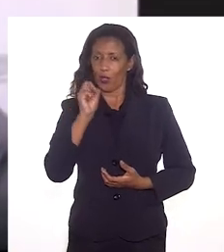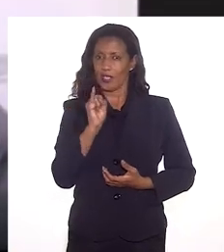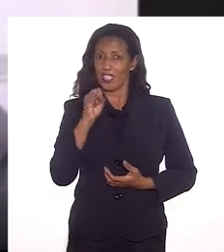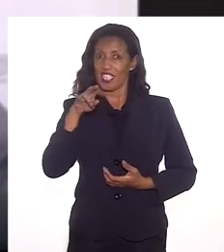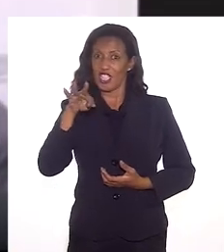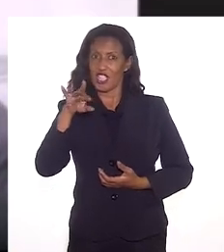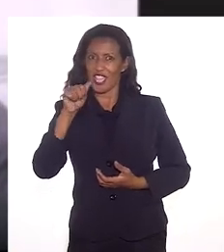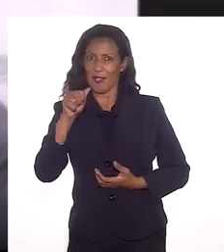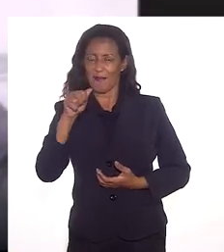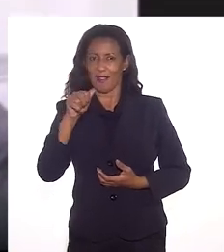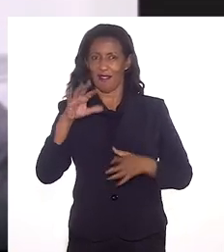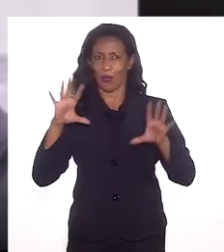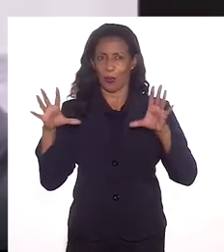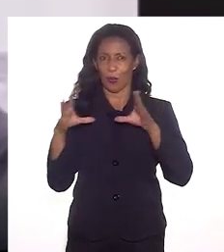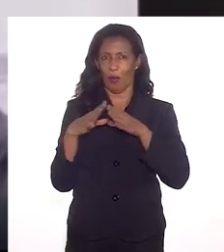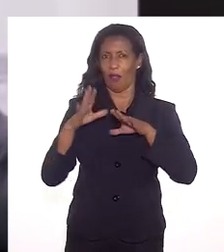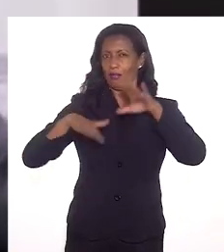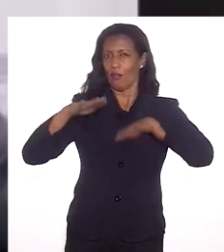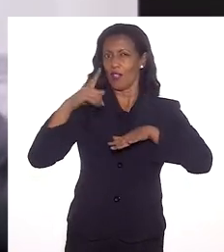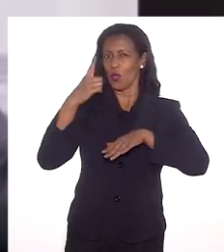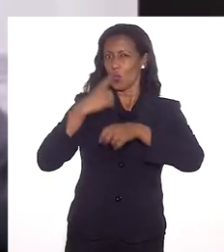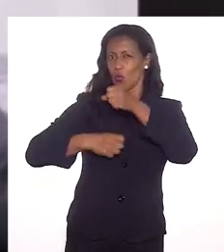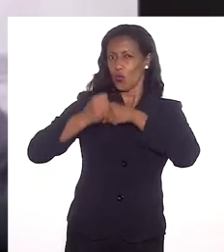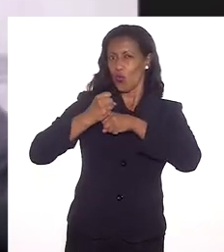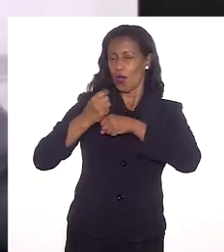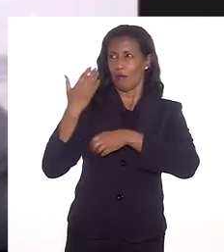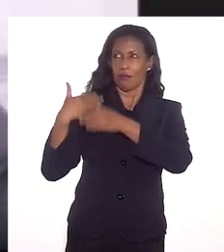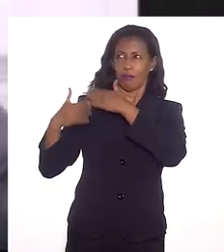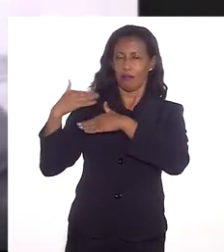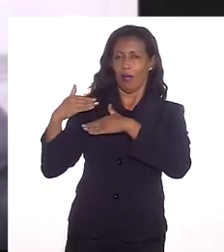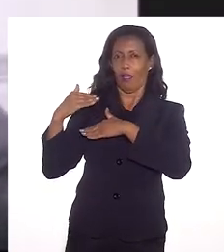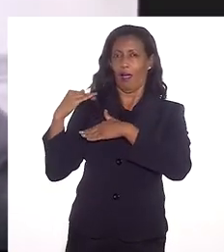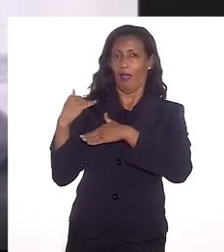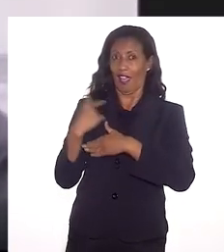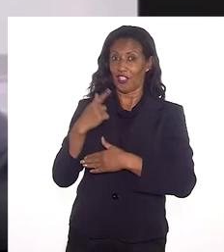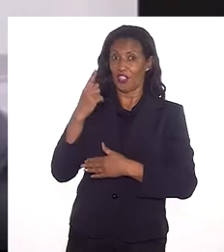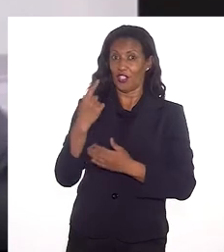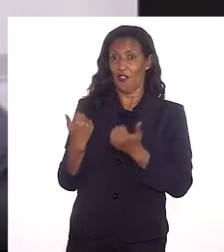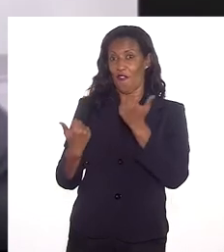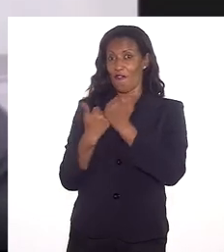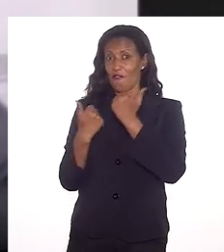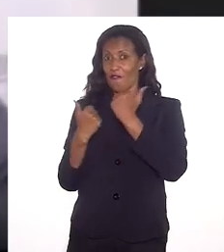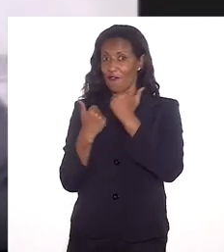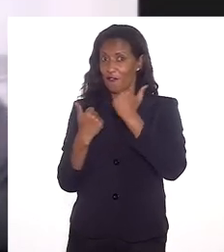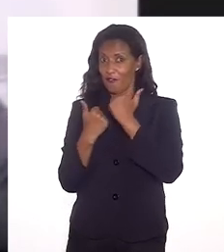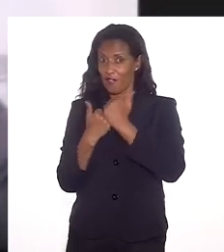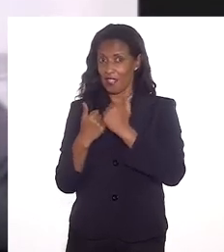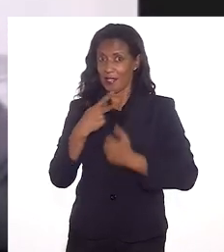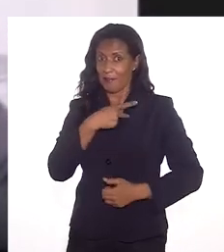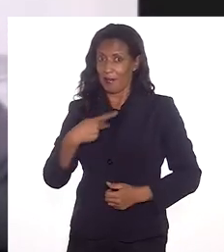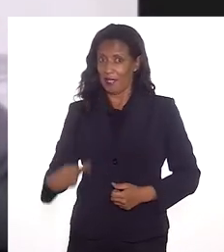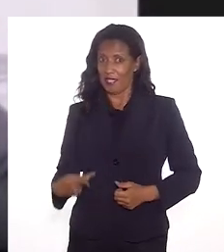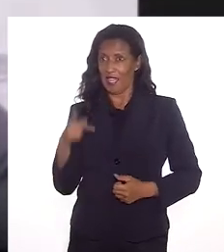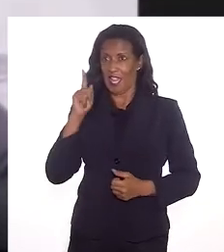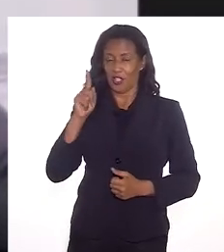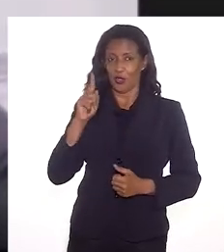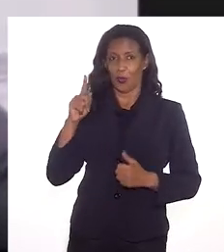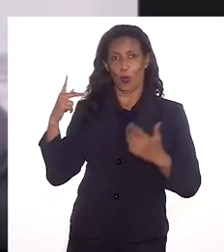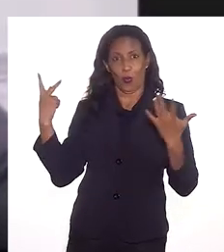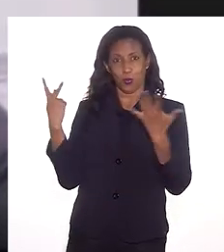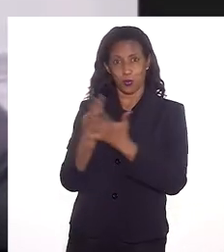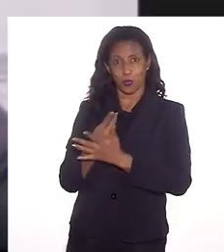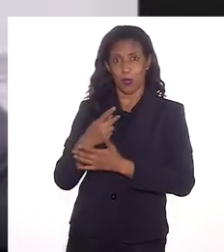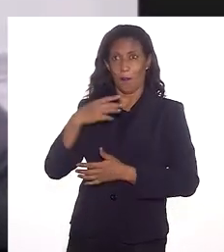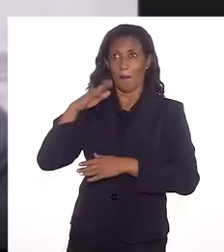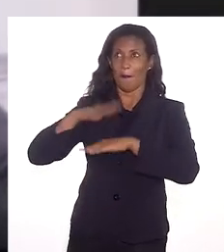né E talvez há um ano atrás a gente recebeu de braços abertos o vice-presidente do Web summit Aqui foram